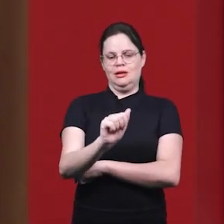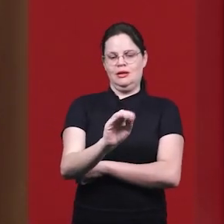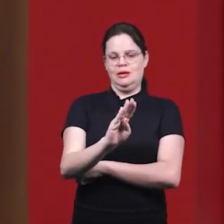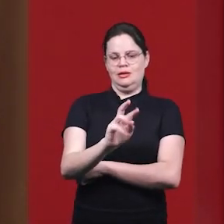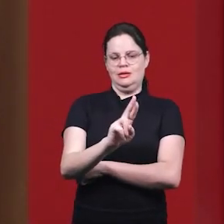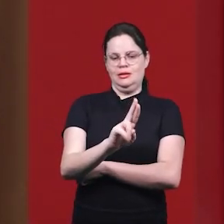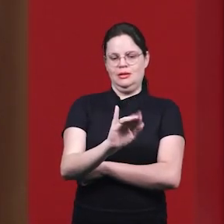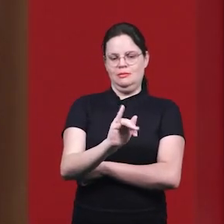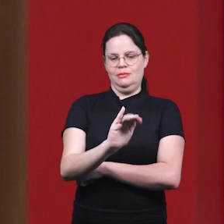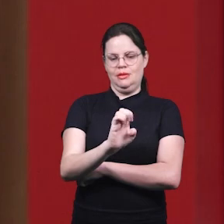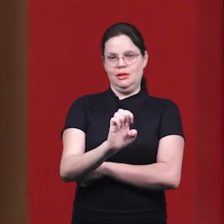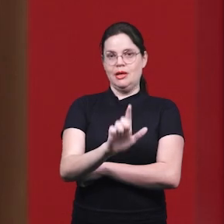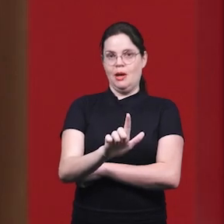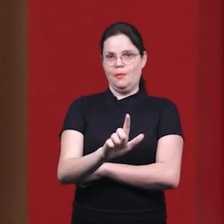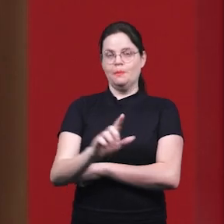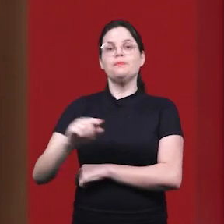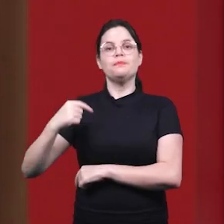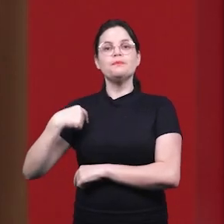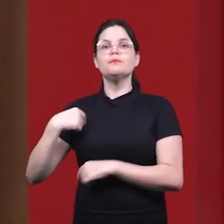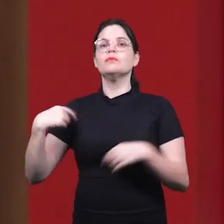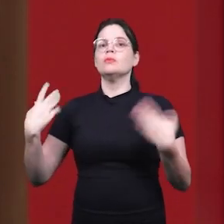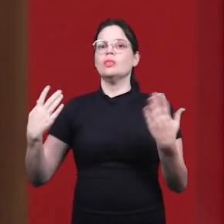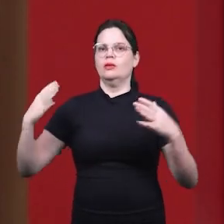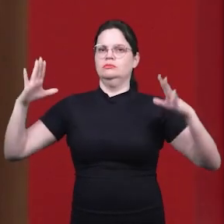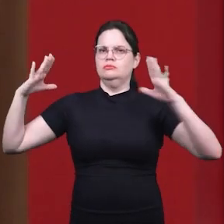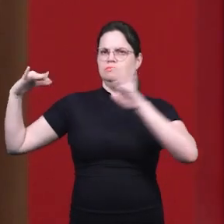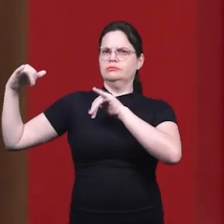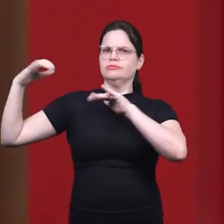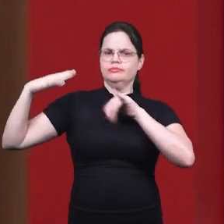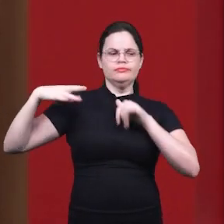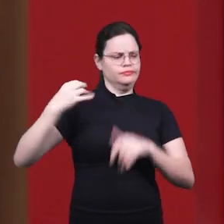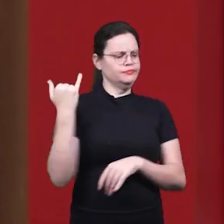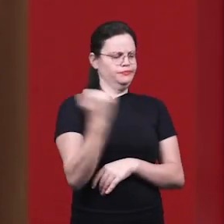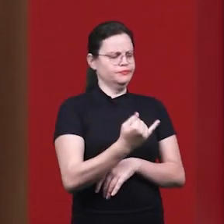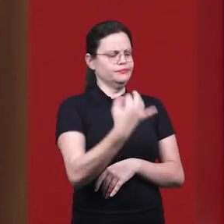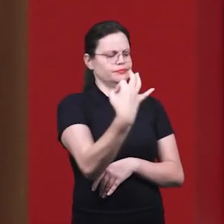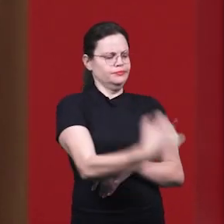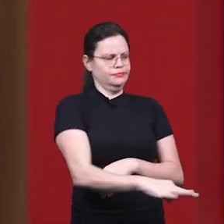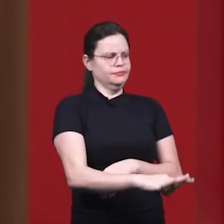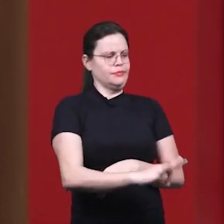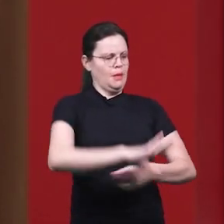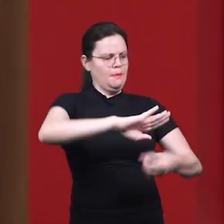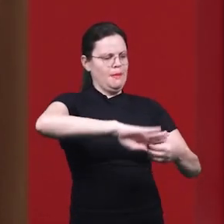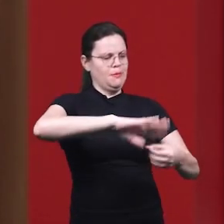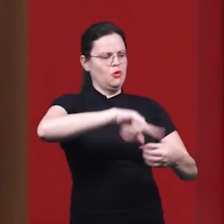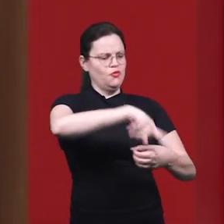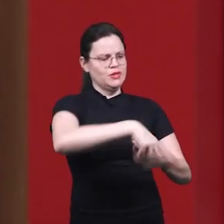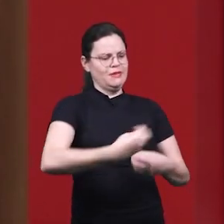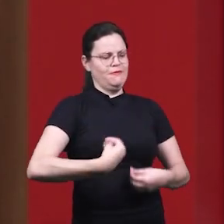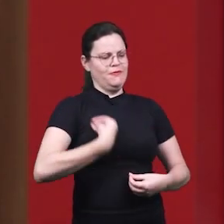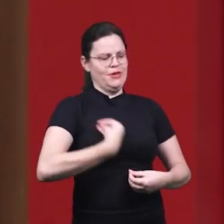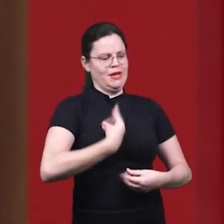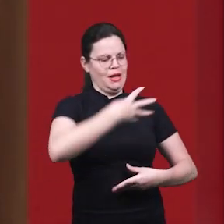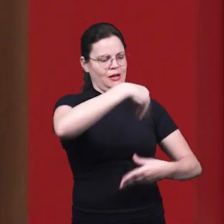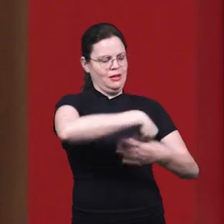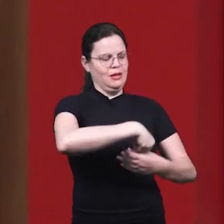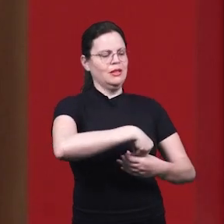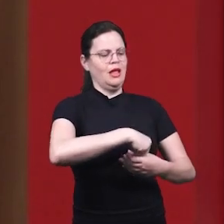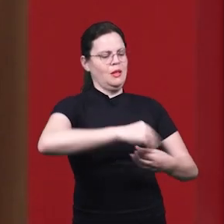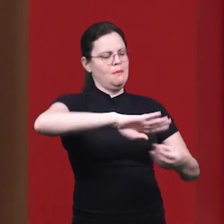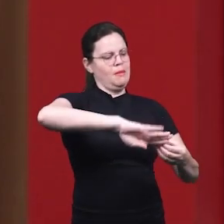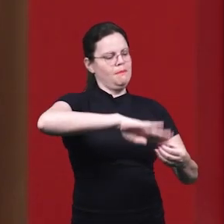falou com ele, confirmou que realmente o cativeiro duraria 70 anos e